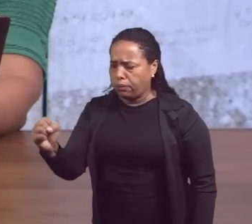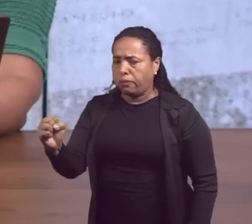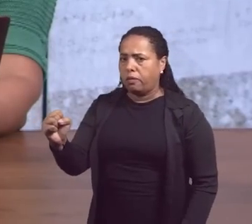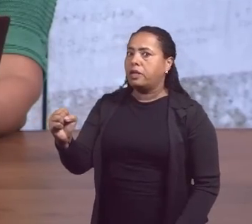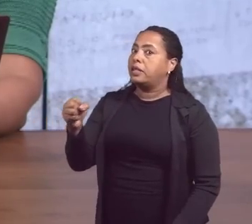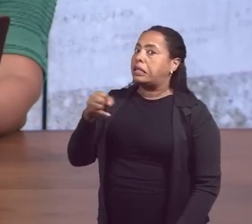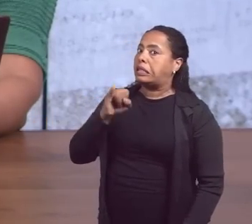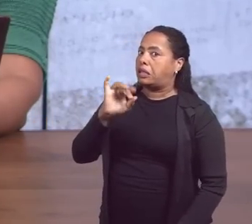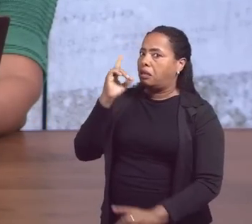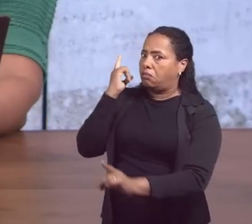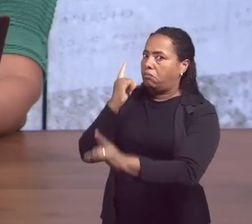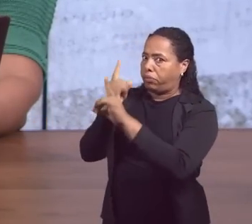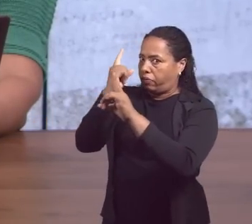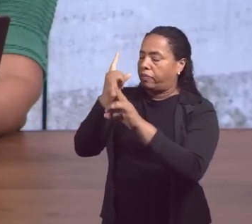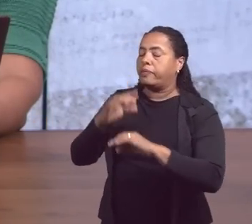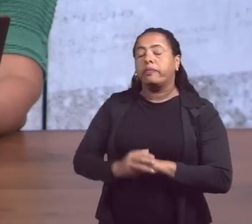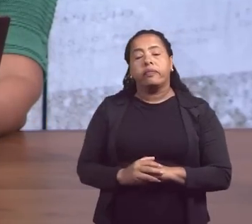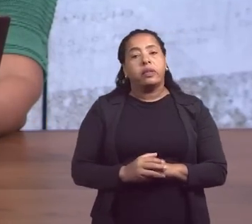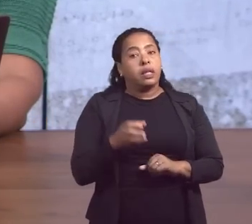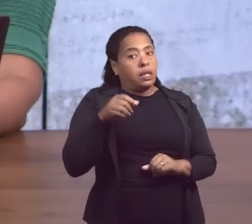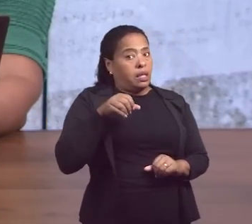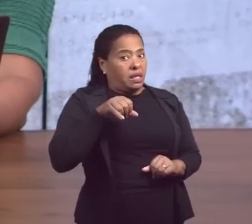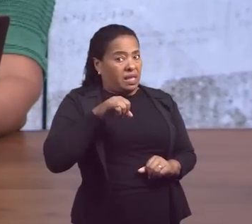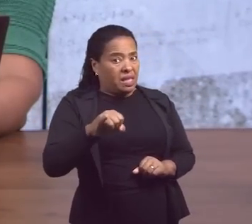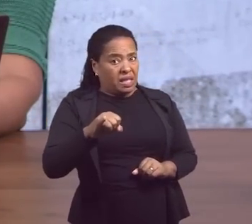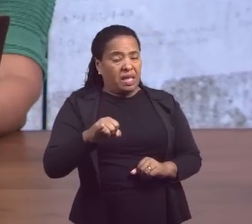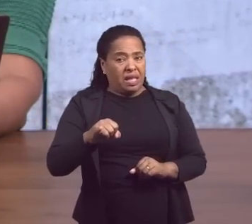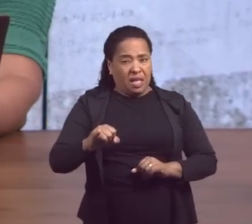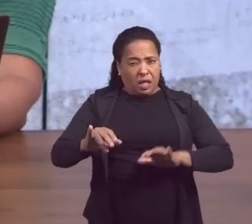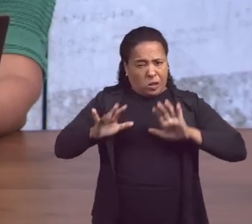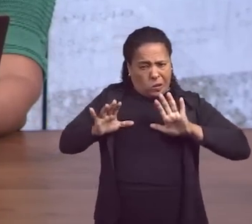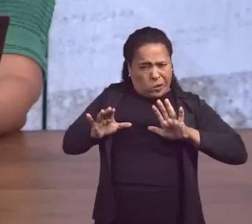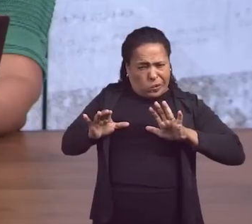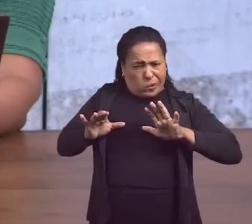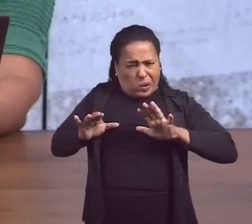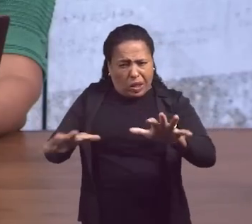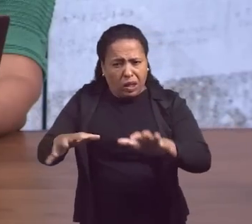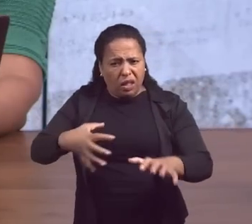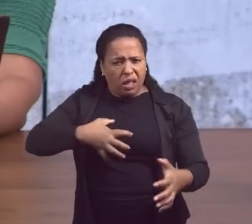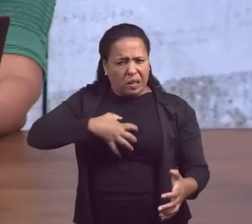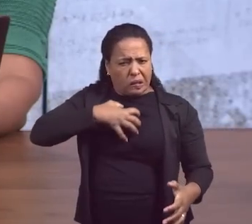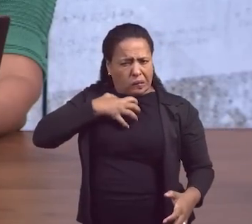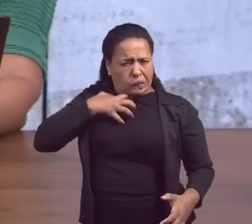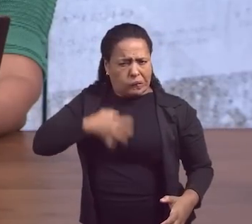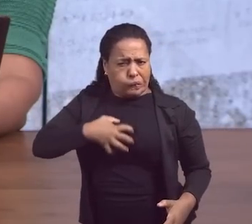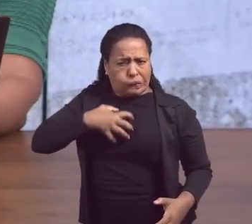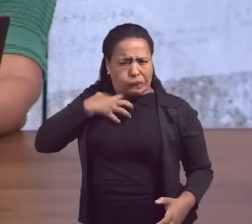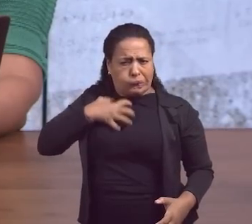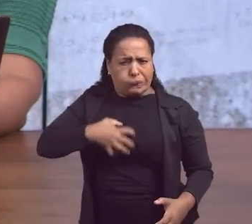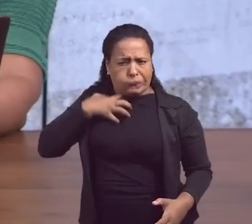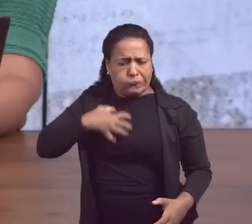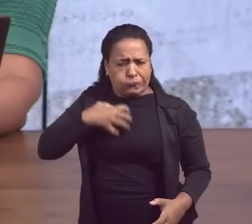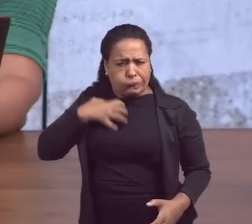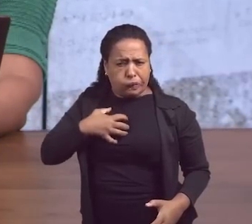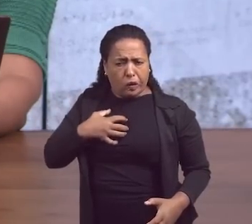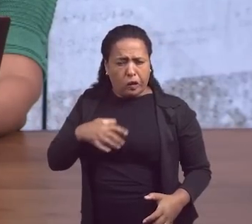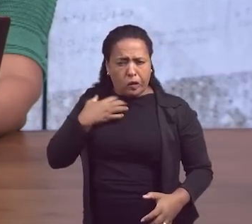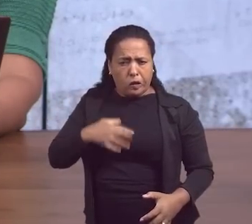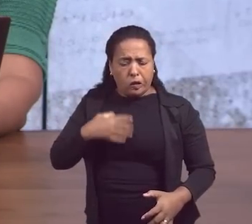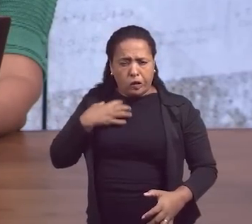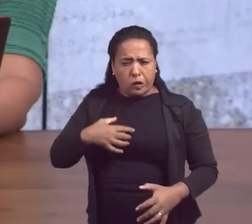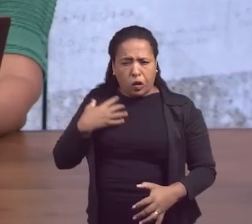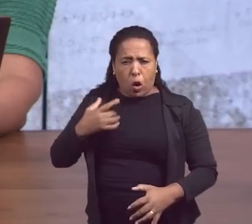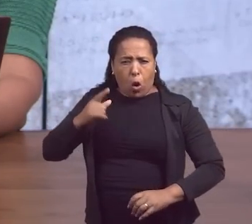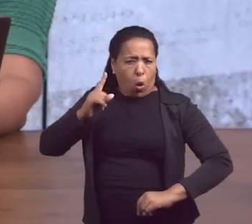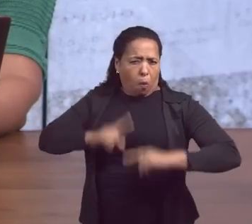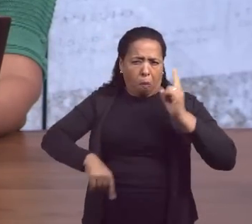matá-lo-á. Se também a empurrar com ódio, ou com intento lançar contra ela alguma